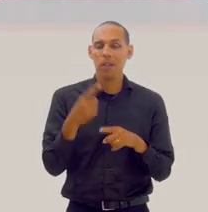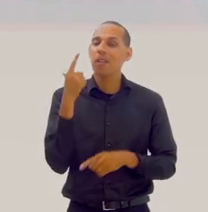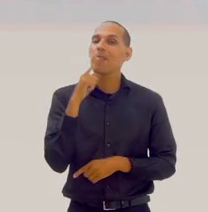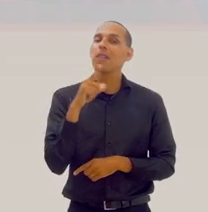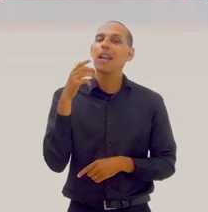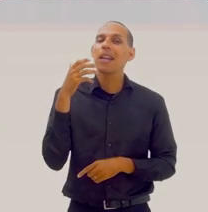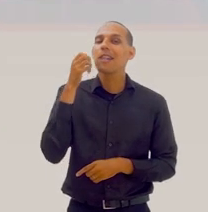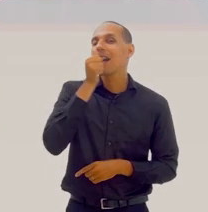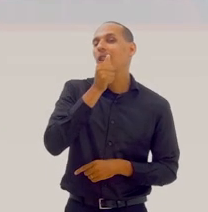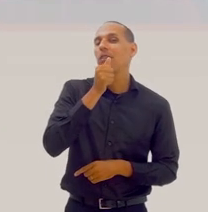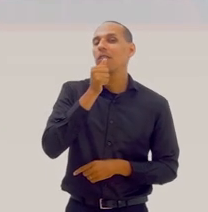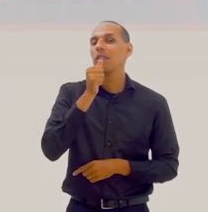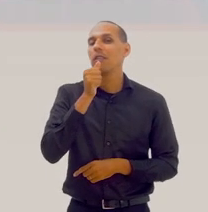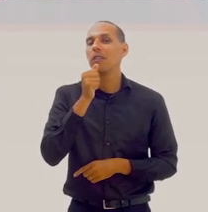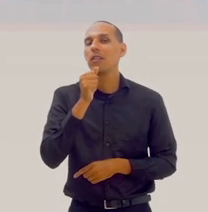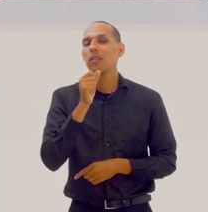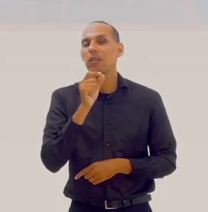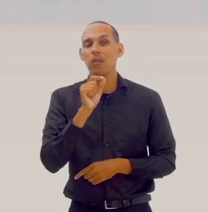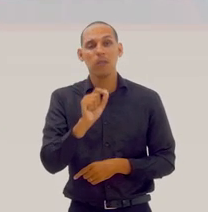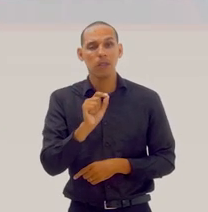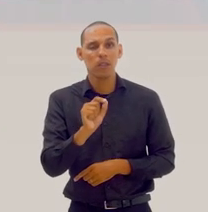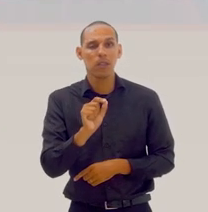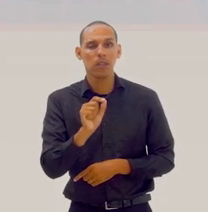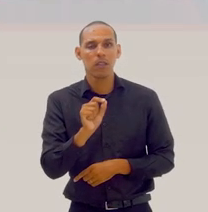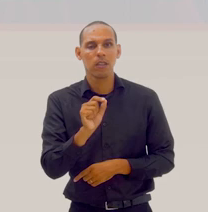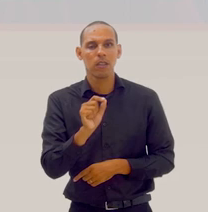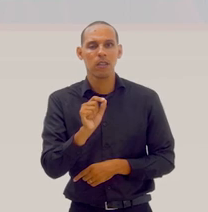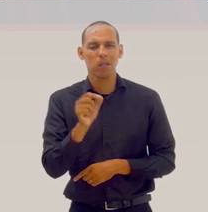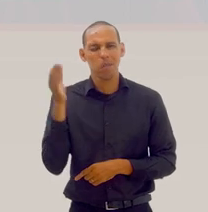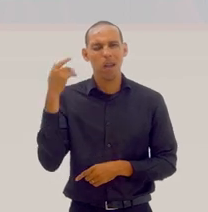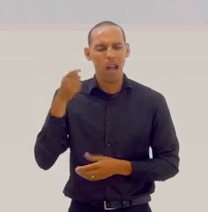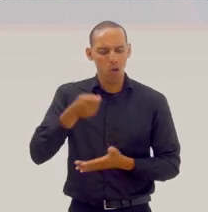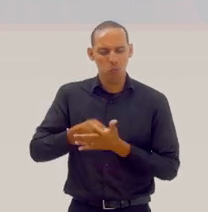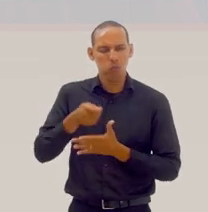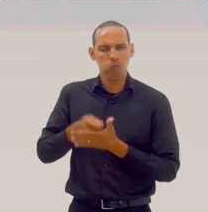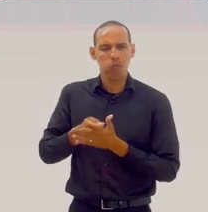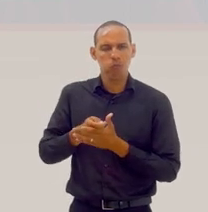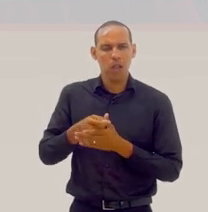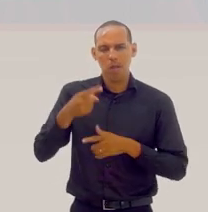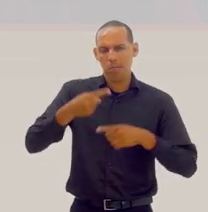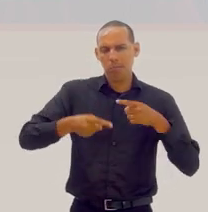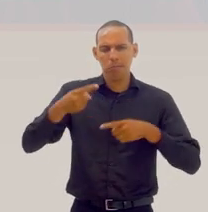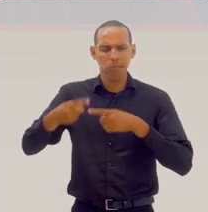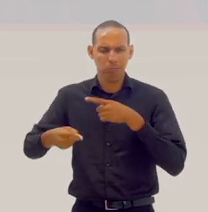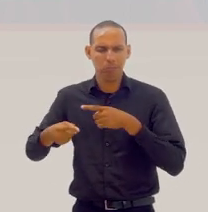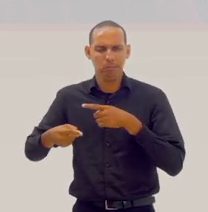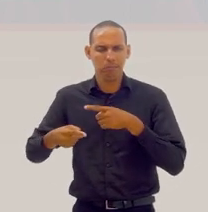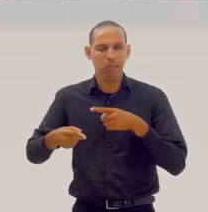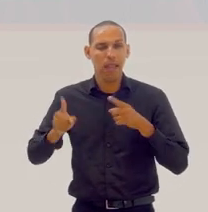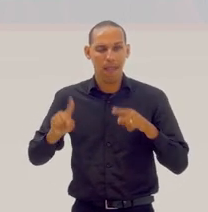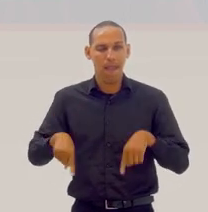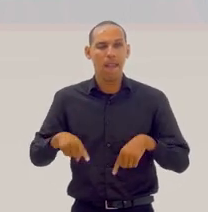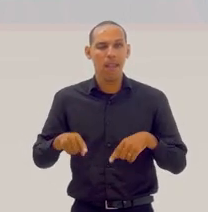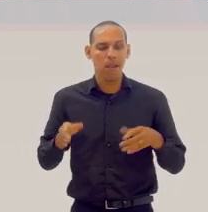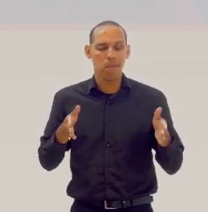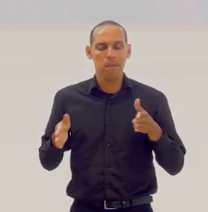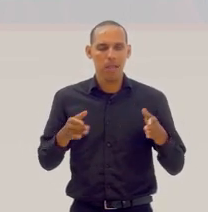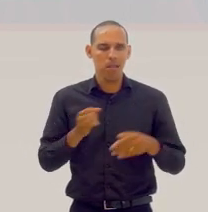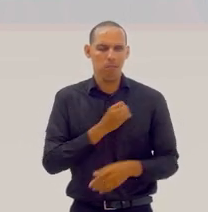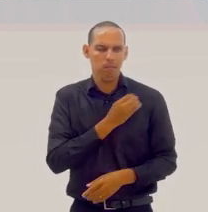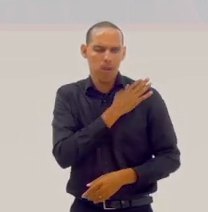para resgatar o que acabou sendo tolhido um pouco pelo regime militar. Qual